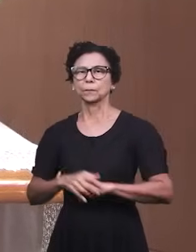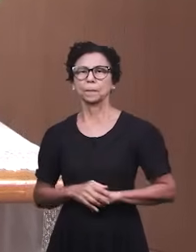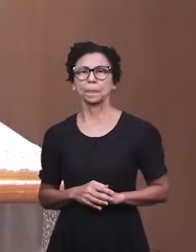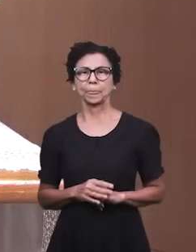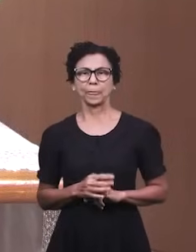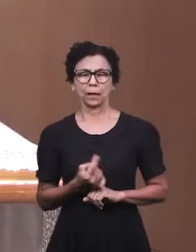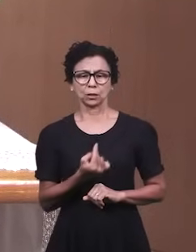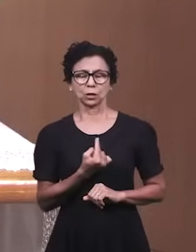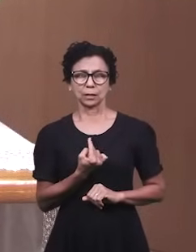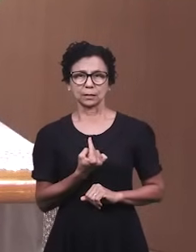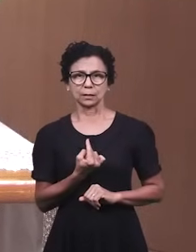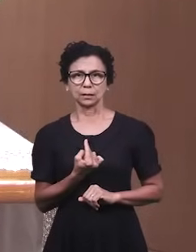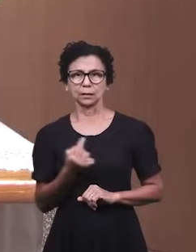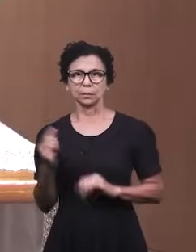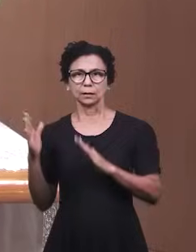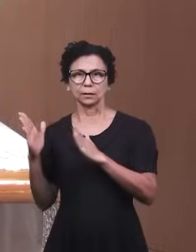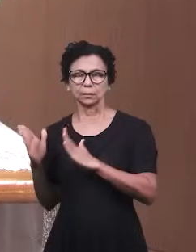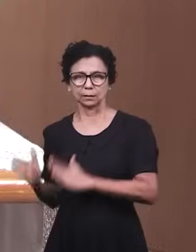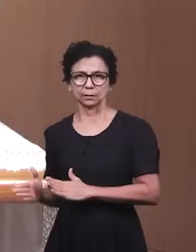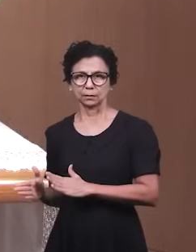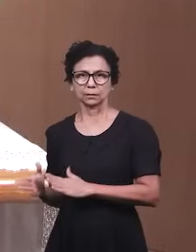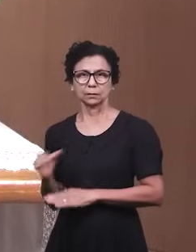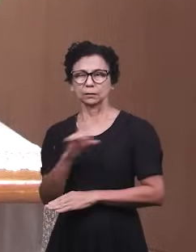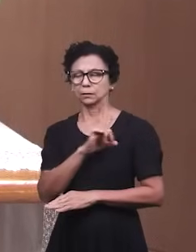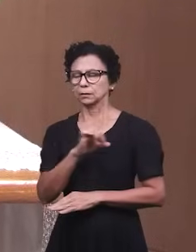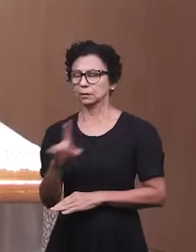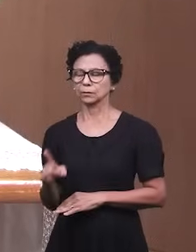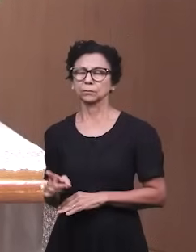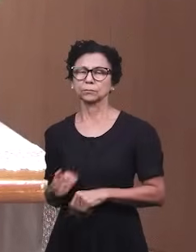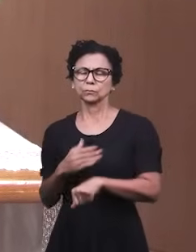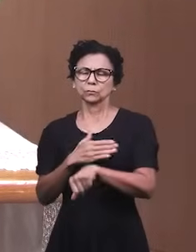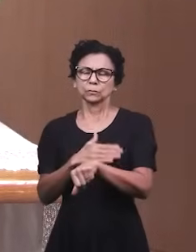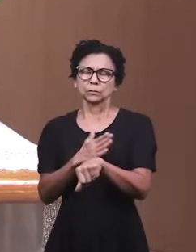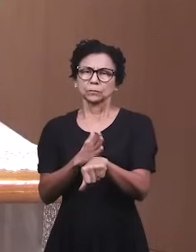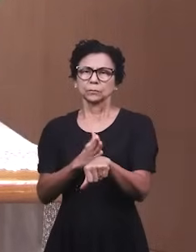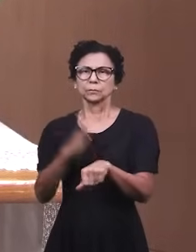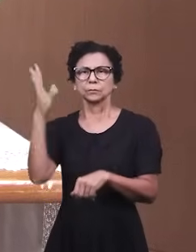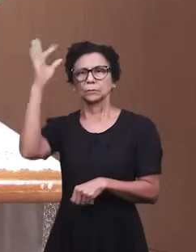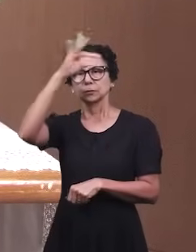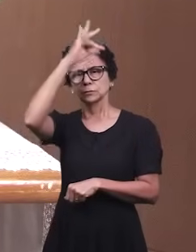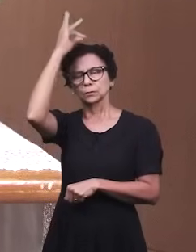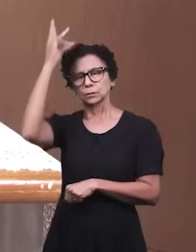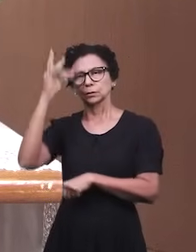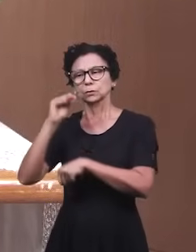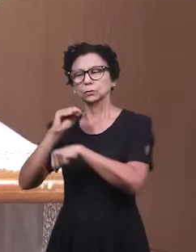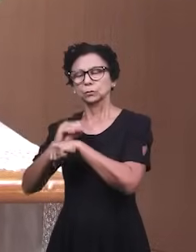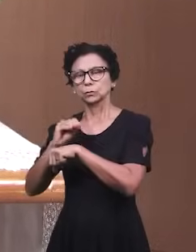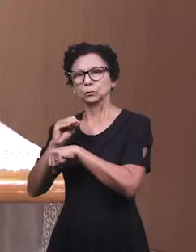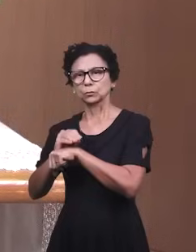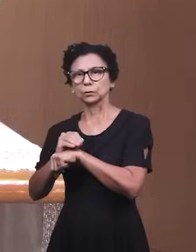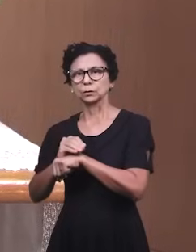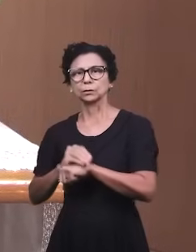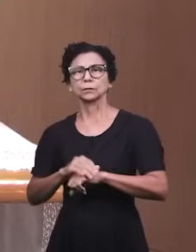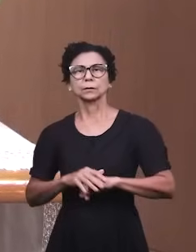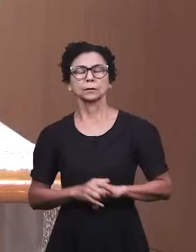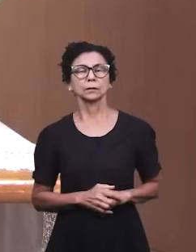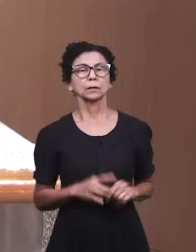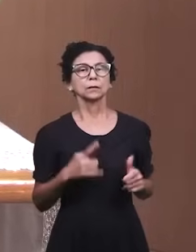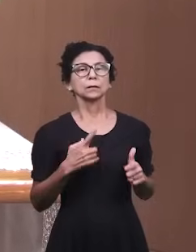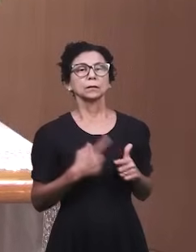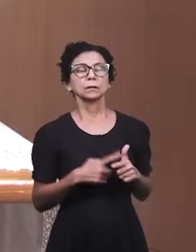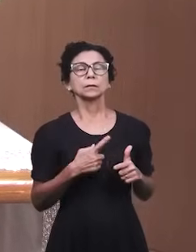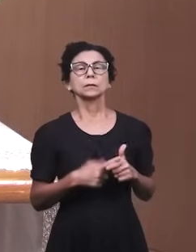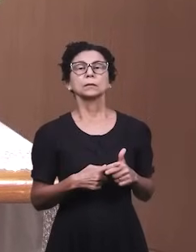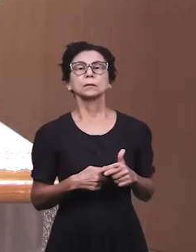faz ser vencedores em todos os momentos em que a vinha de vinho tinto, o Espírito Santo